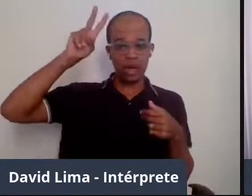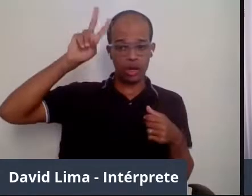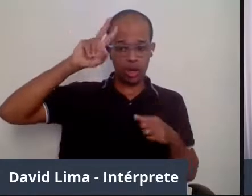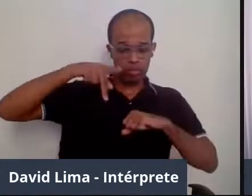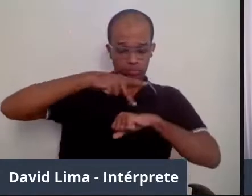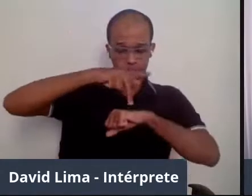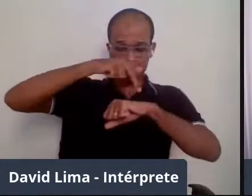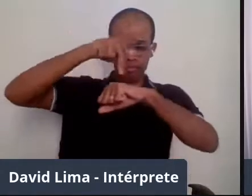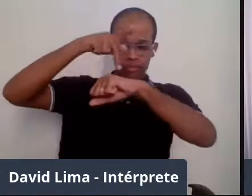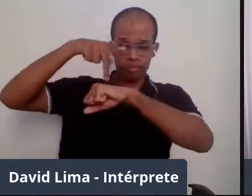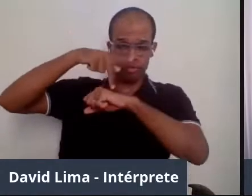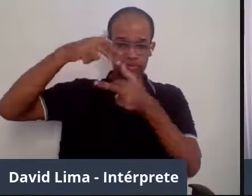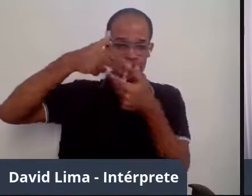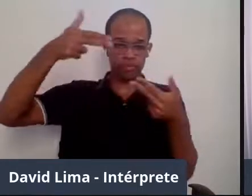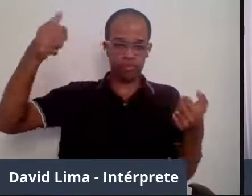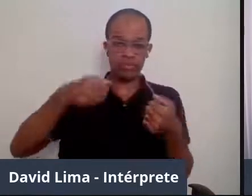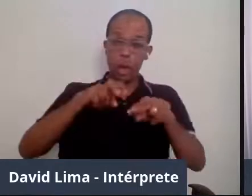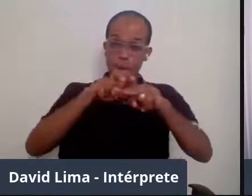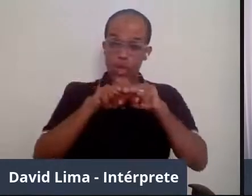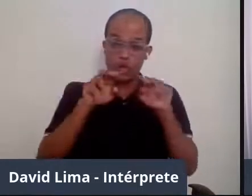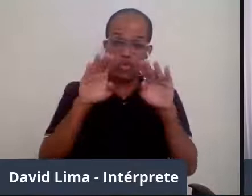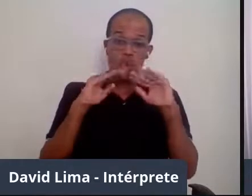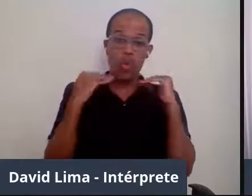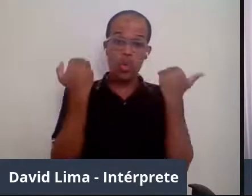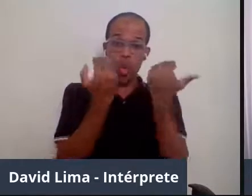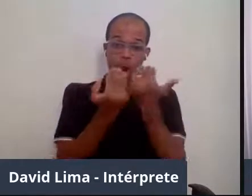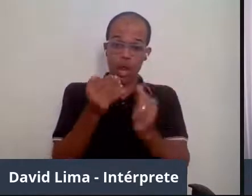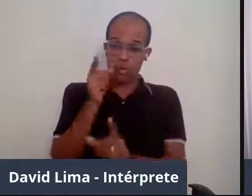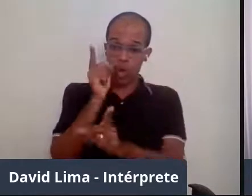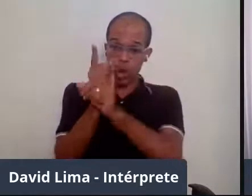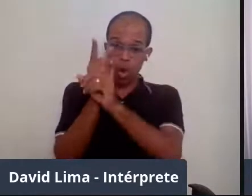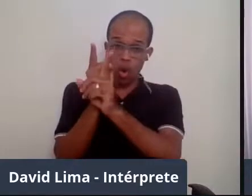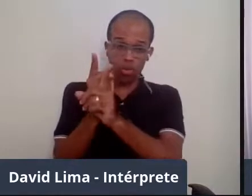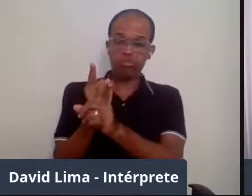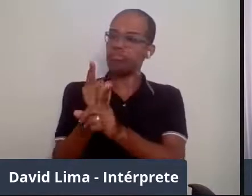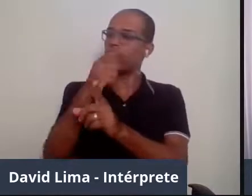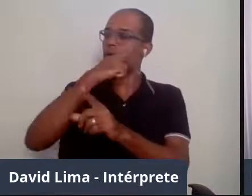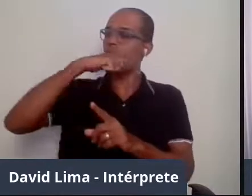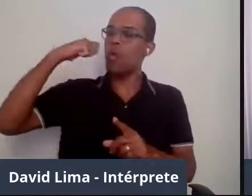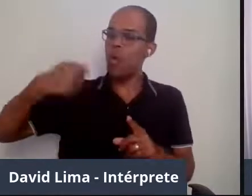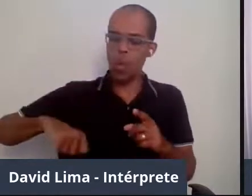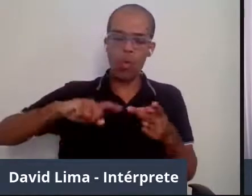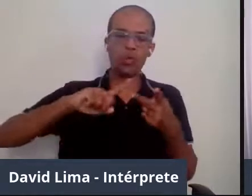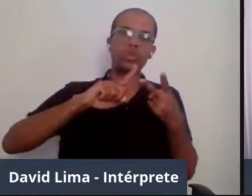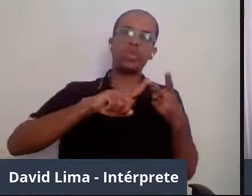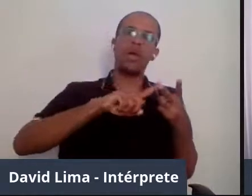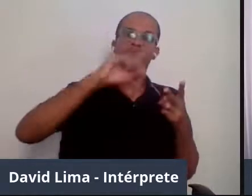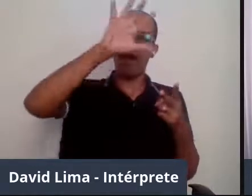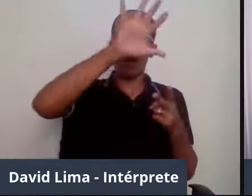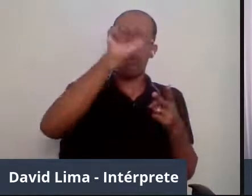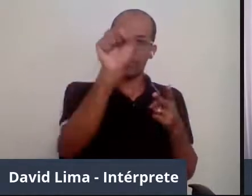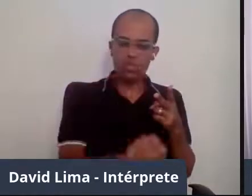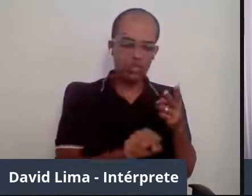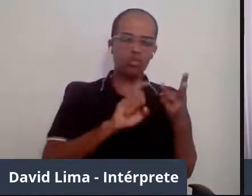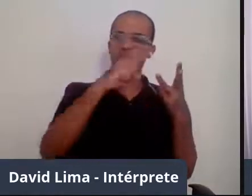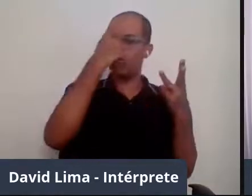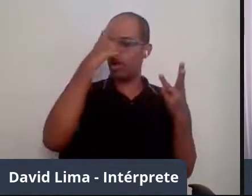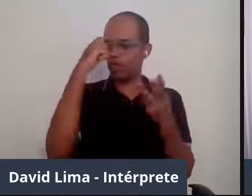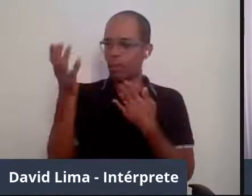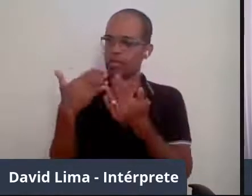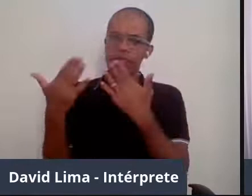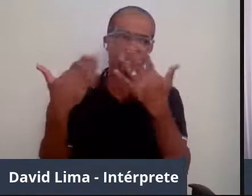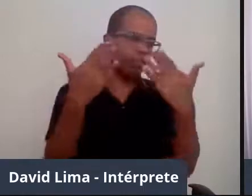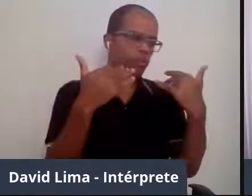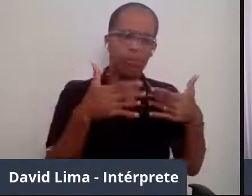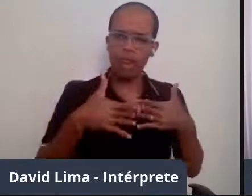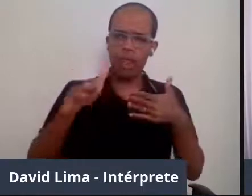que a gente, quando a gente se encontra no congresso, a gente conversa com o colega russo, o colega sul-africano, o colega indiano, e aí vai.